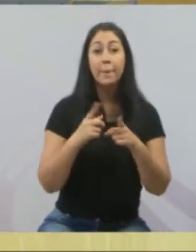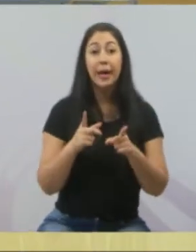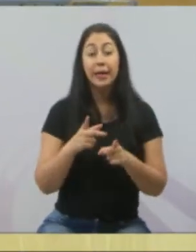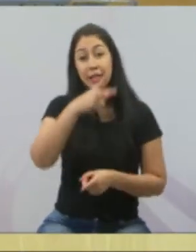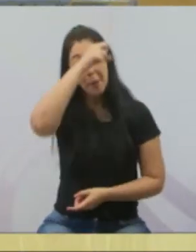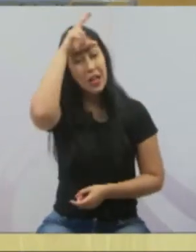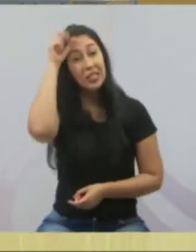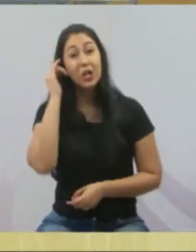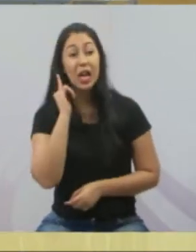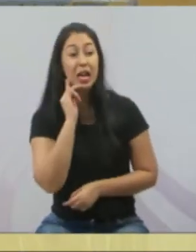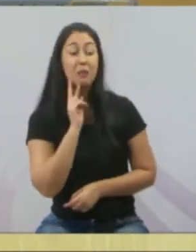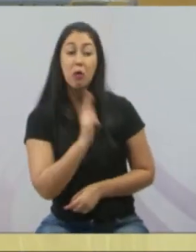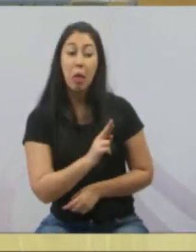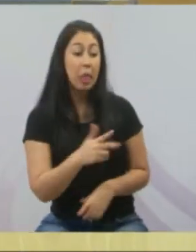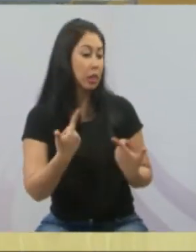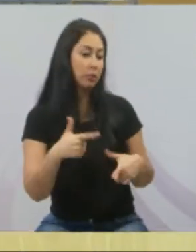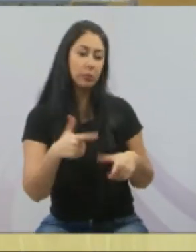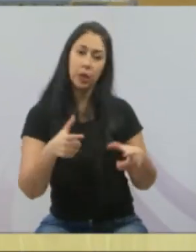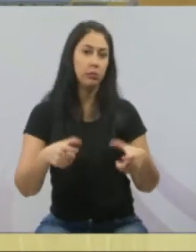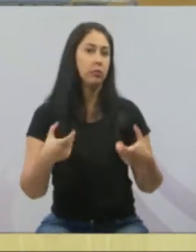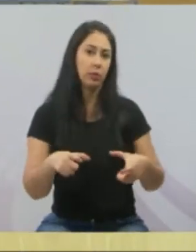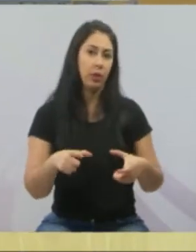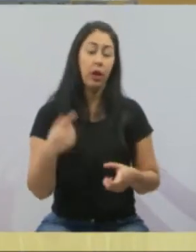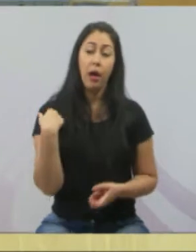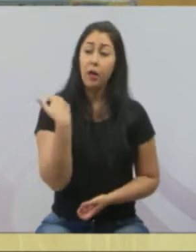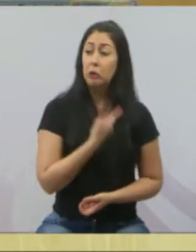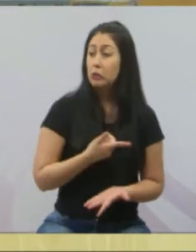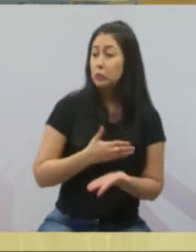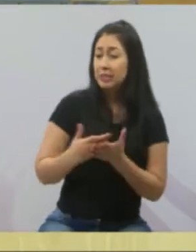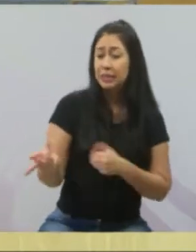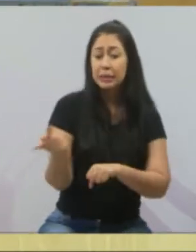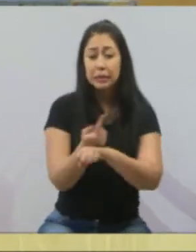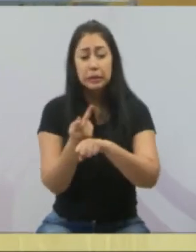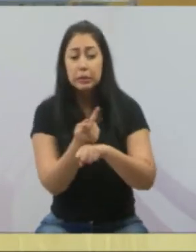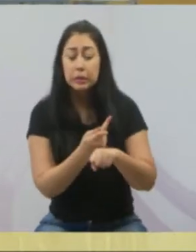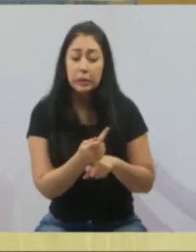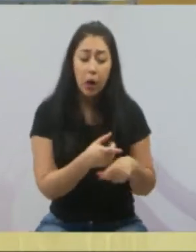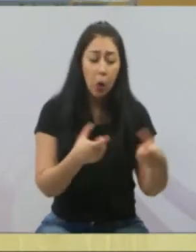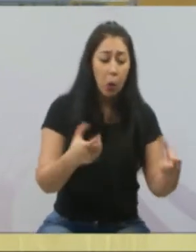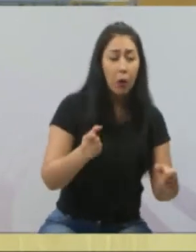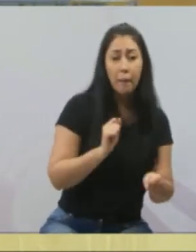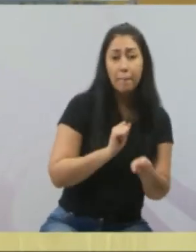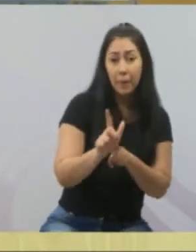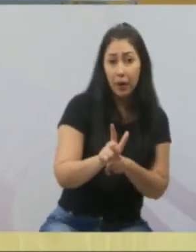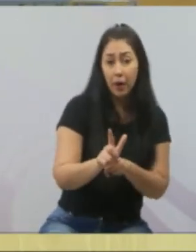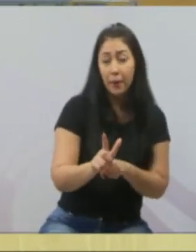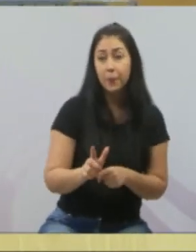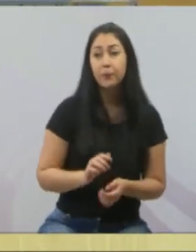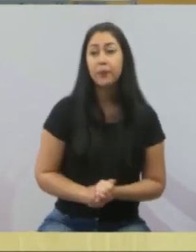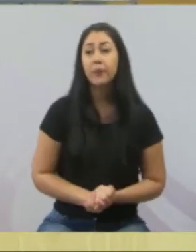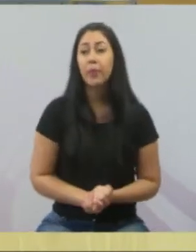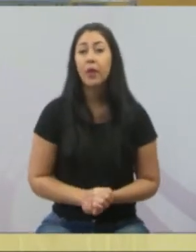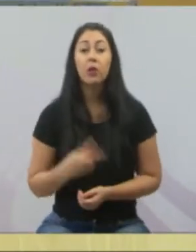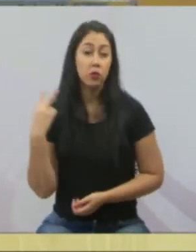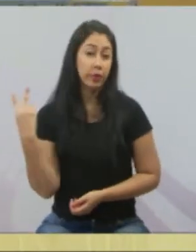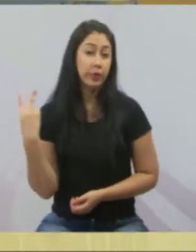Requerimento 239 em votação. Os vereadores contrários se manifestam levantando o braço. Requerimento aprovado. Próximo